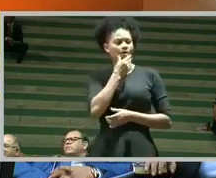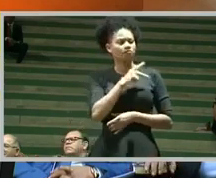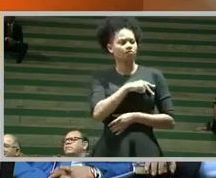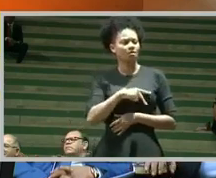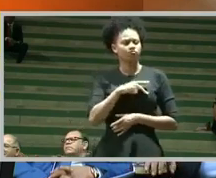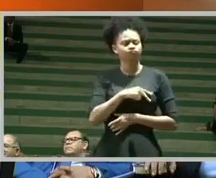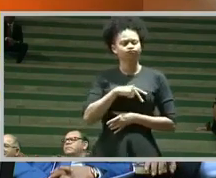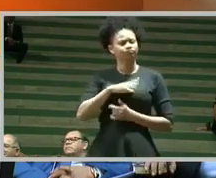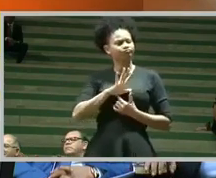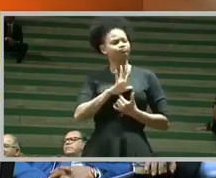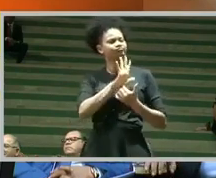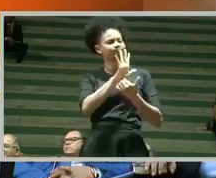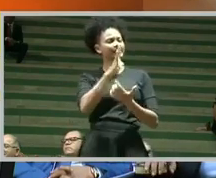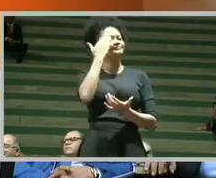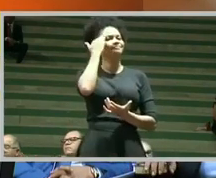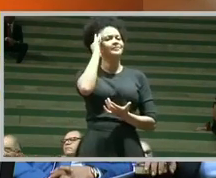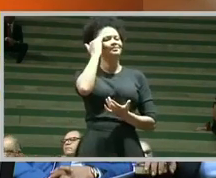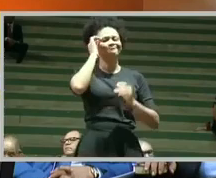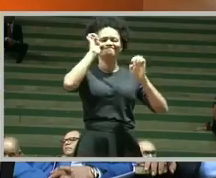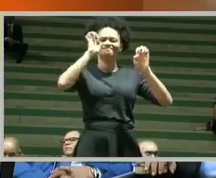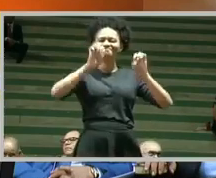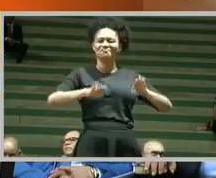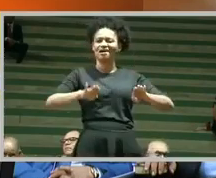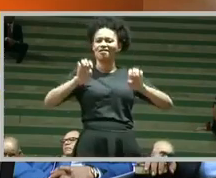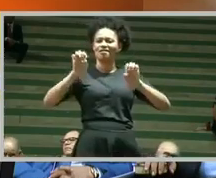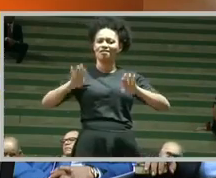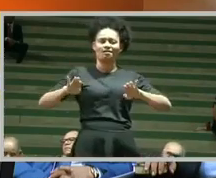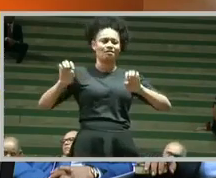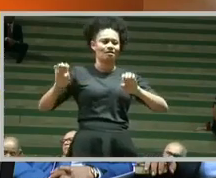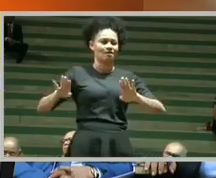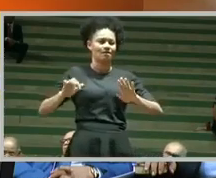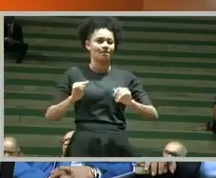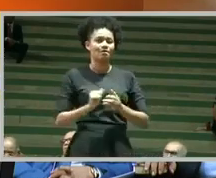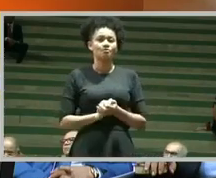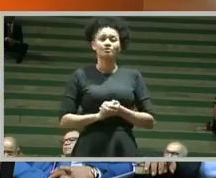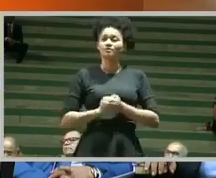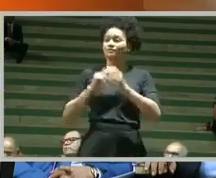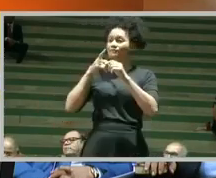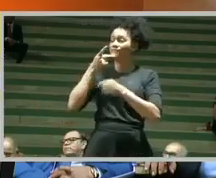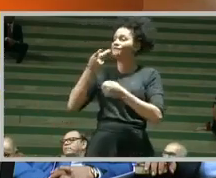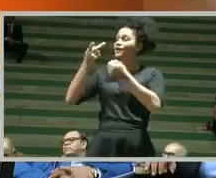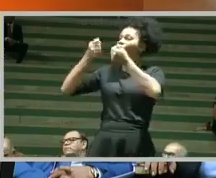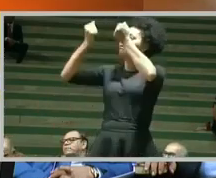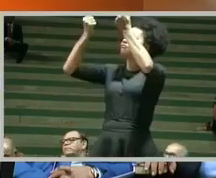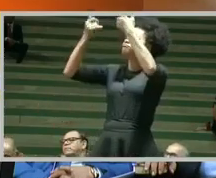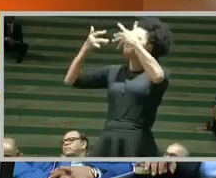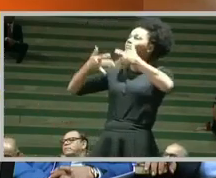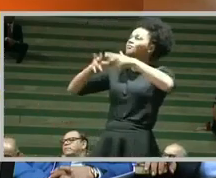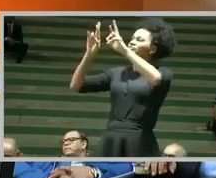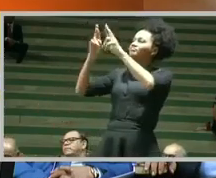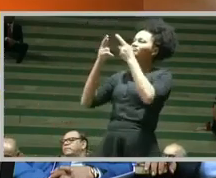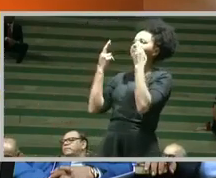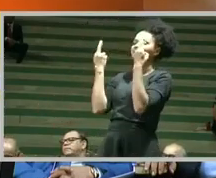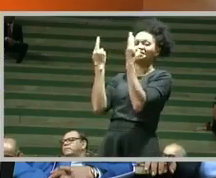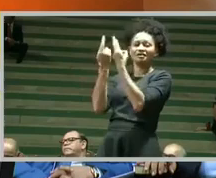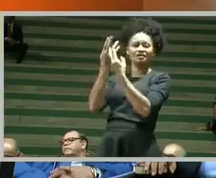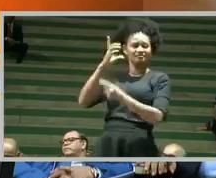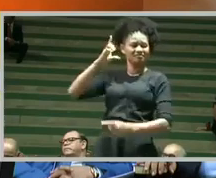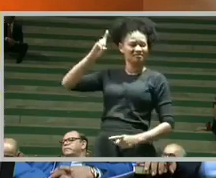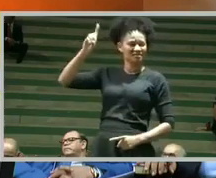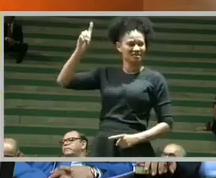Paulo, ele demonstra que entendeu isso bem. Quando ele diz: o reino de Deus não é